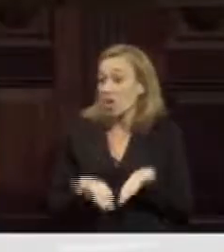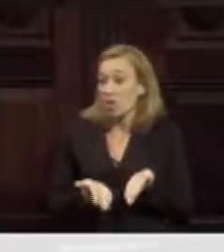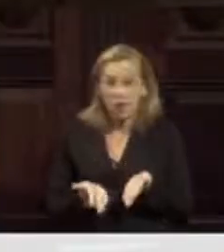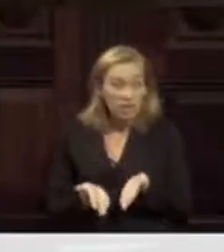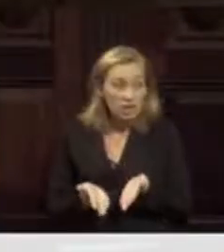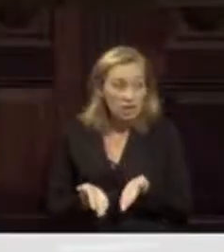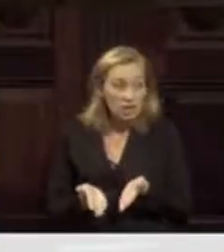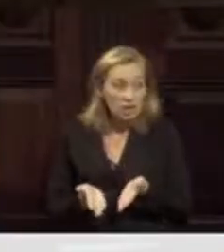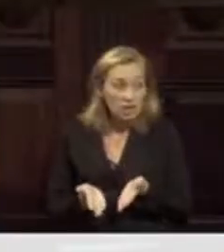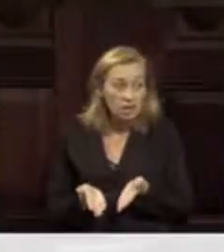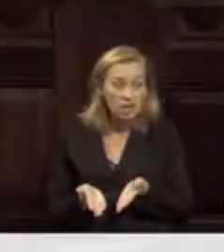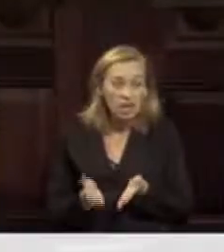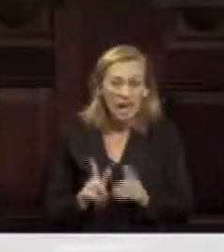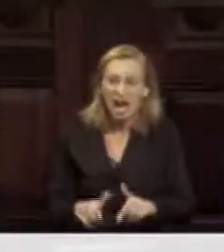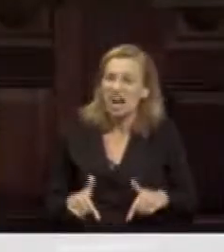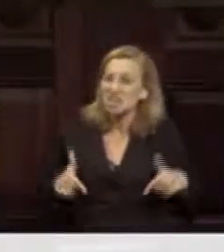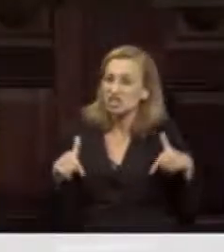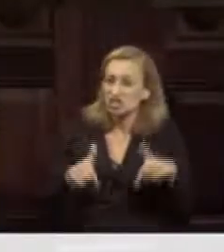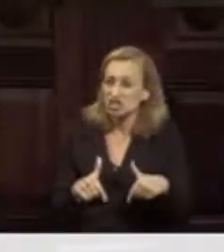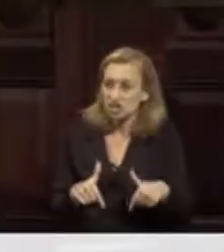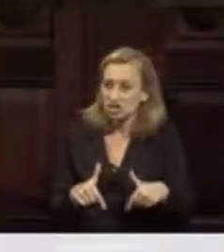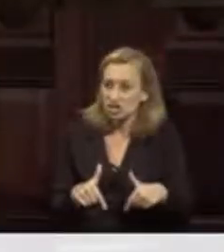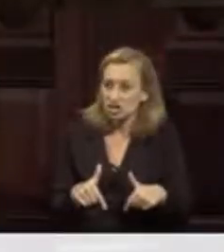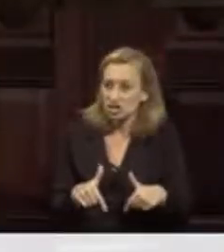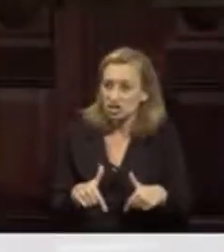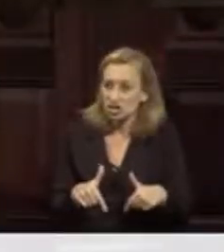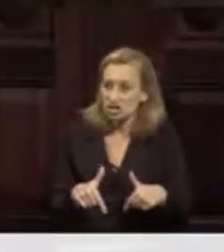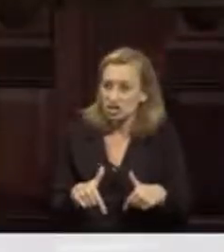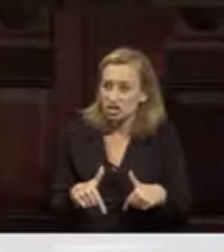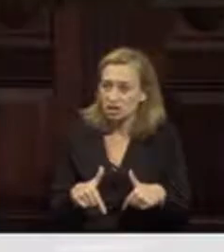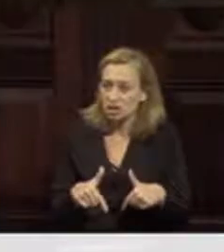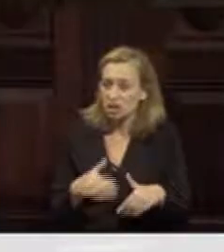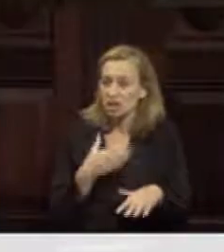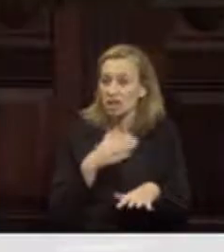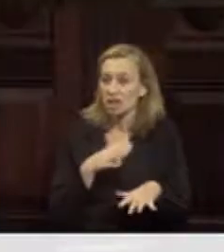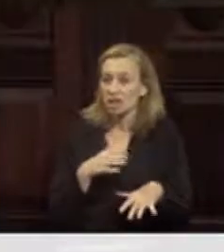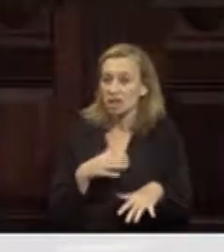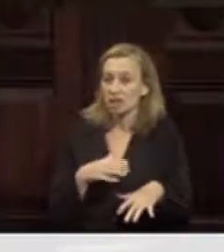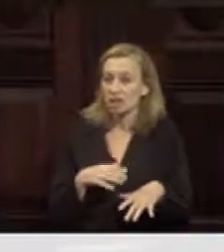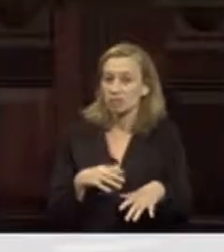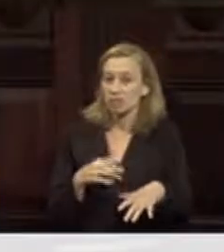efetivamente atuar para enfrentar a grave crise